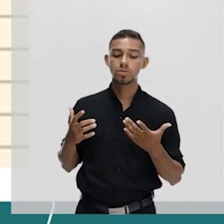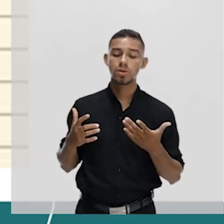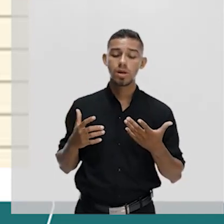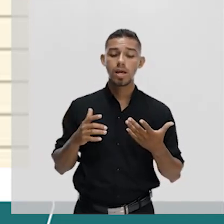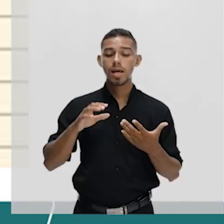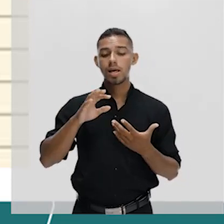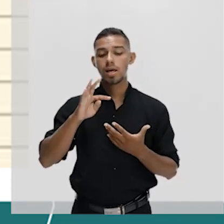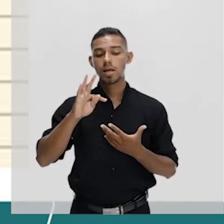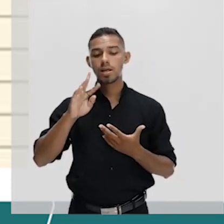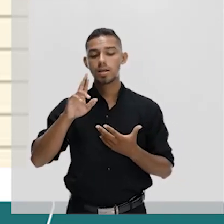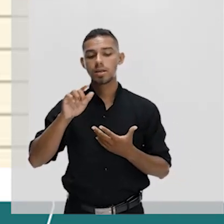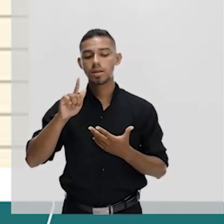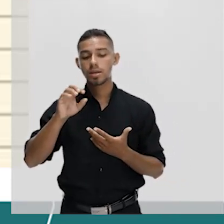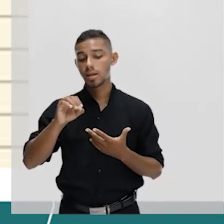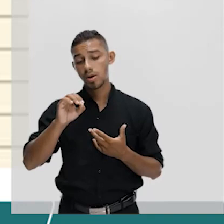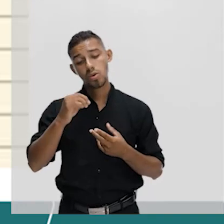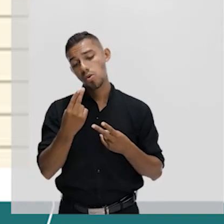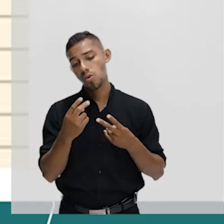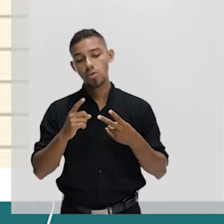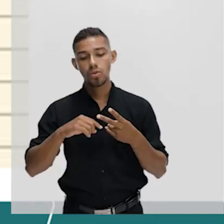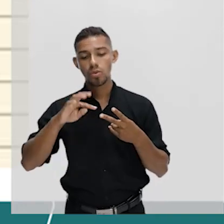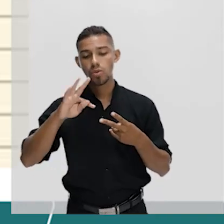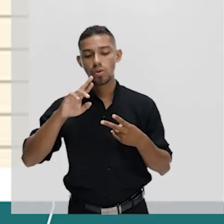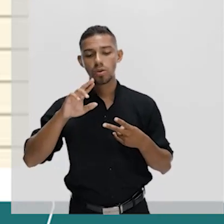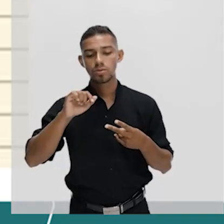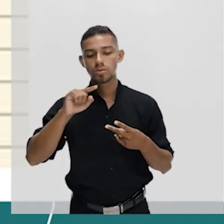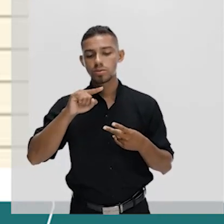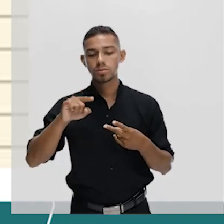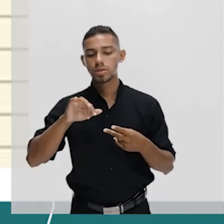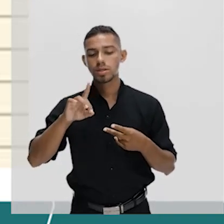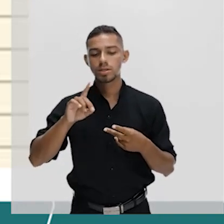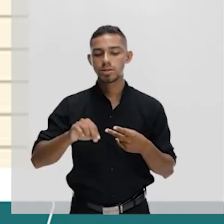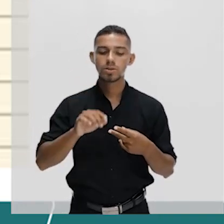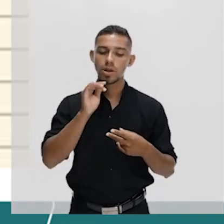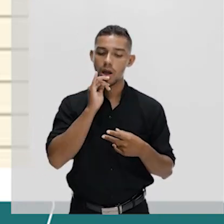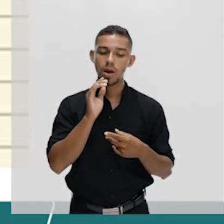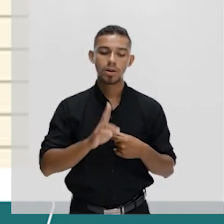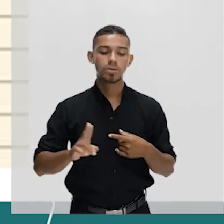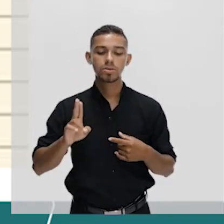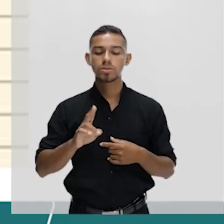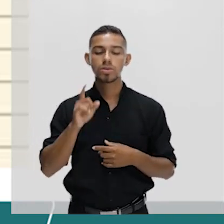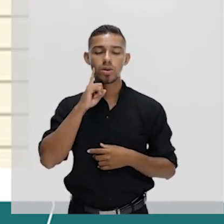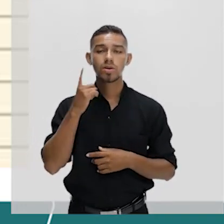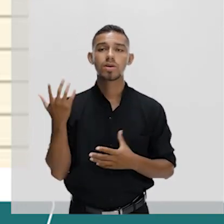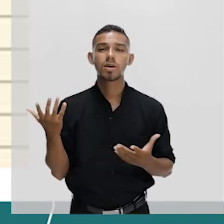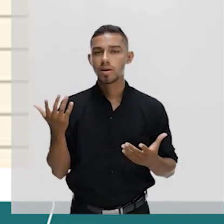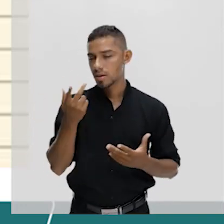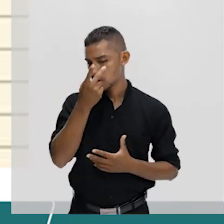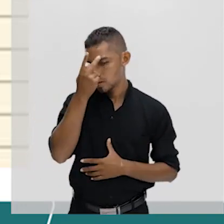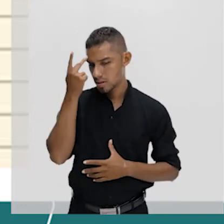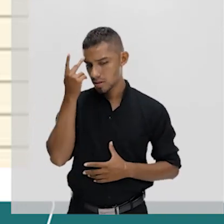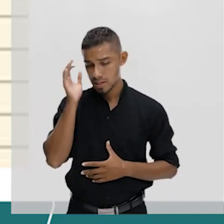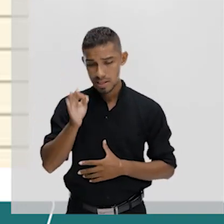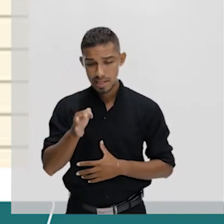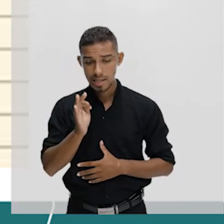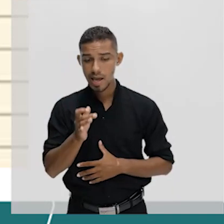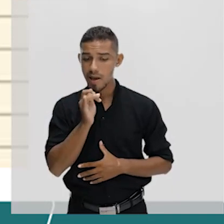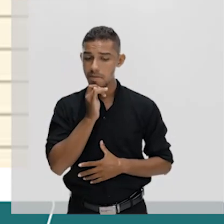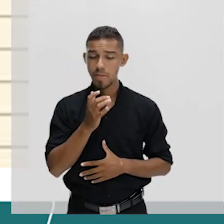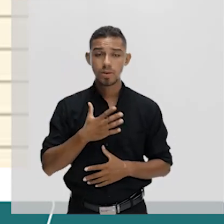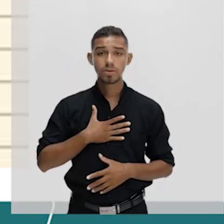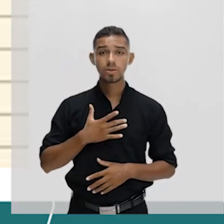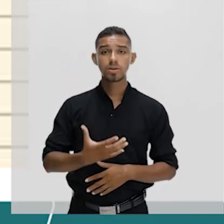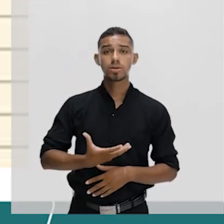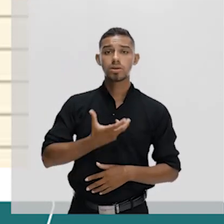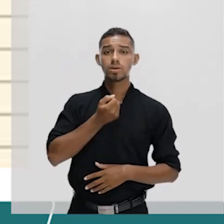Trago ou trazido? A gente está tão acostumado a utilizar de uma forma que quando a gente utiliza a forma correta, é